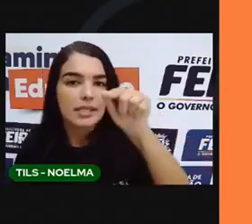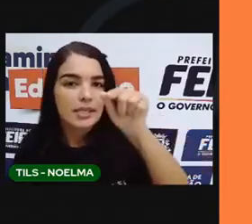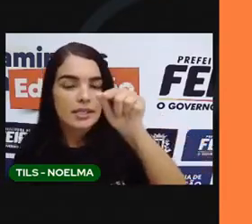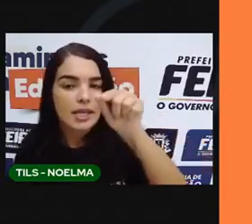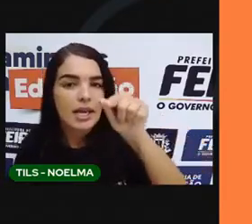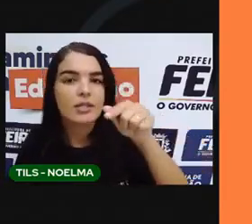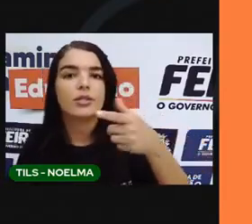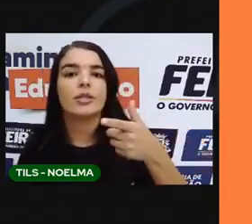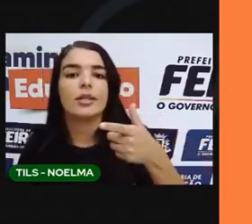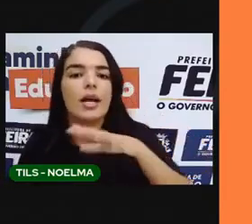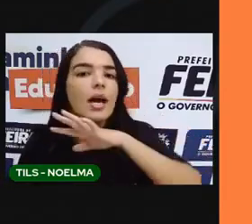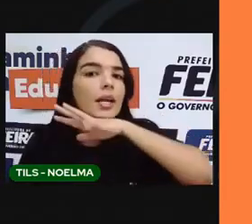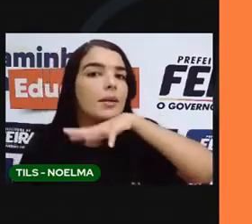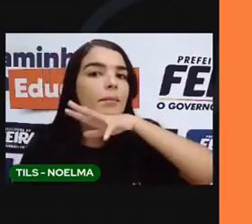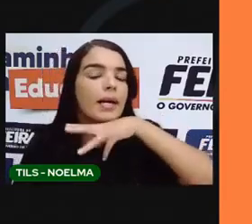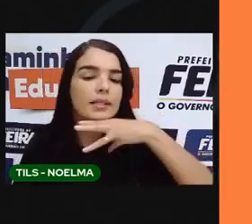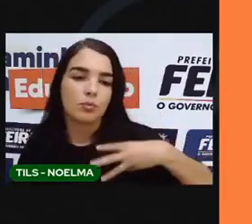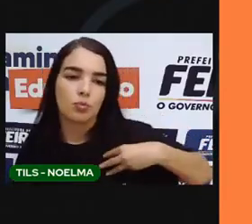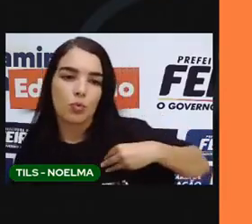que são os animais que mamam,